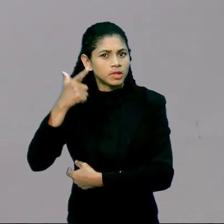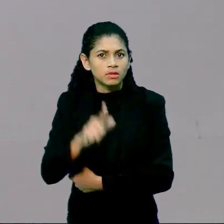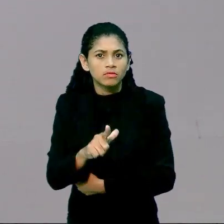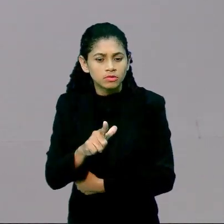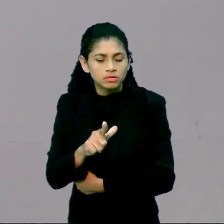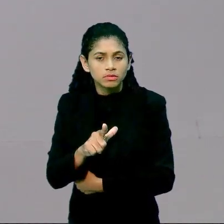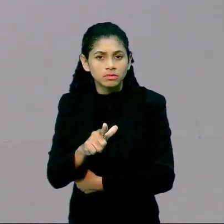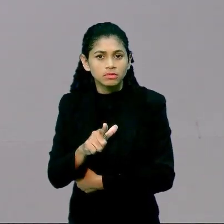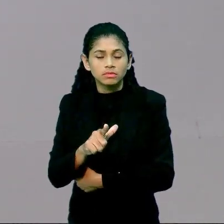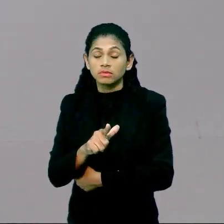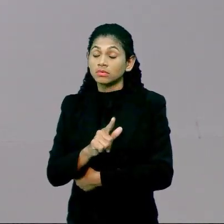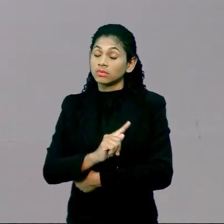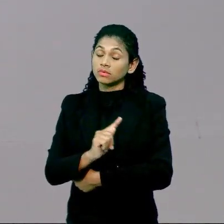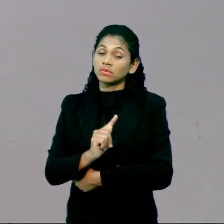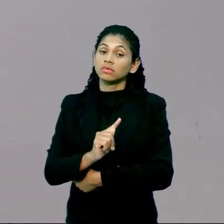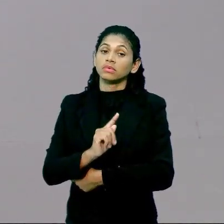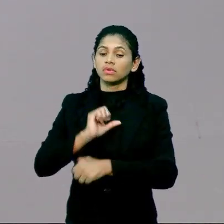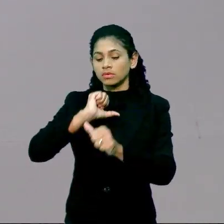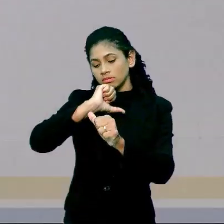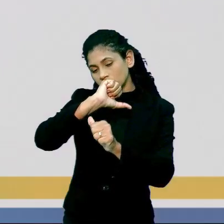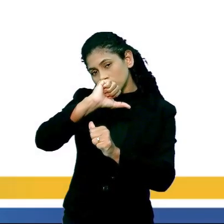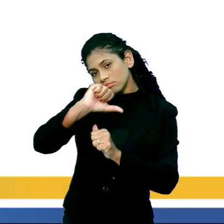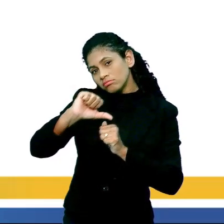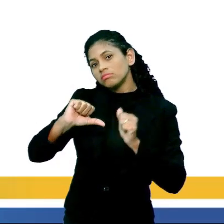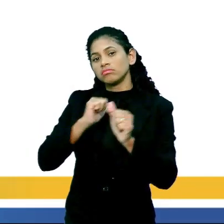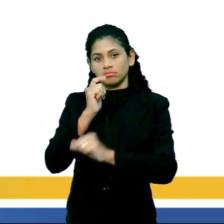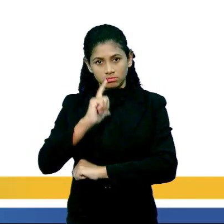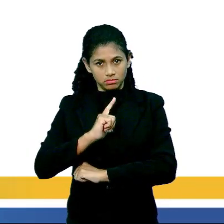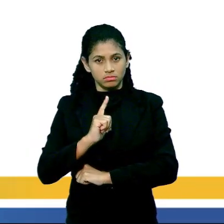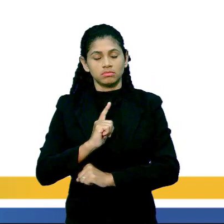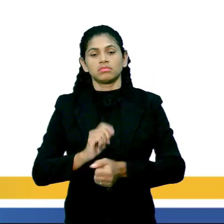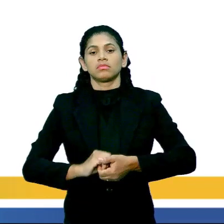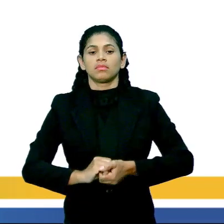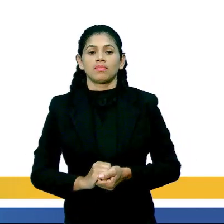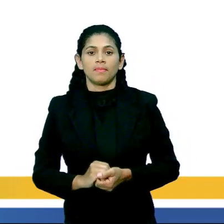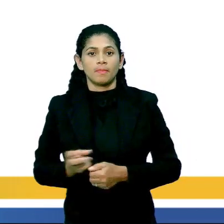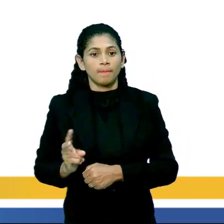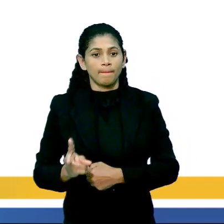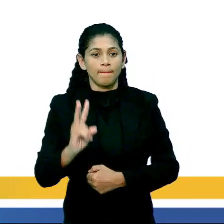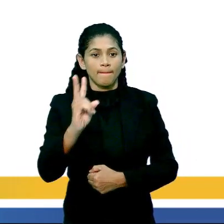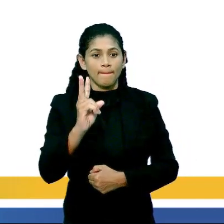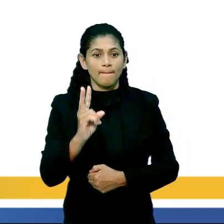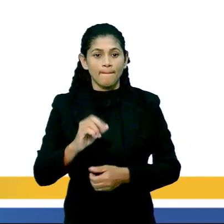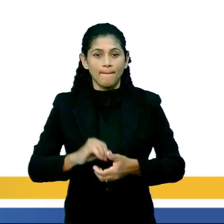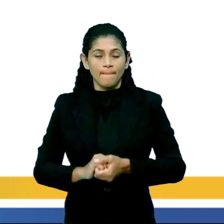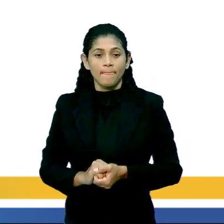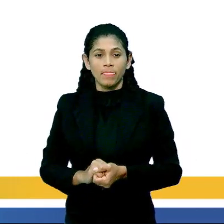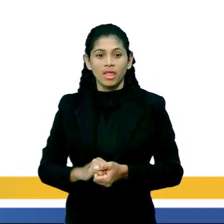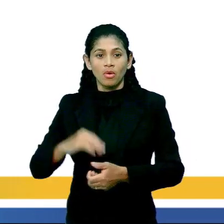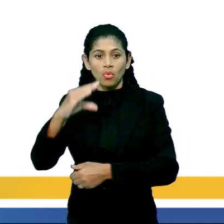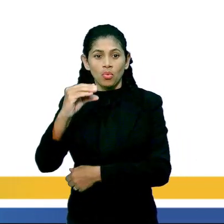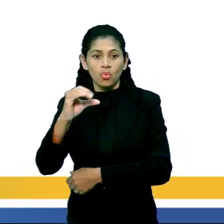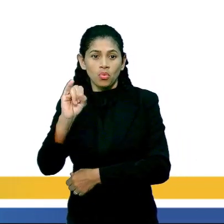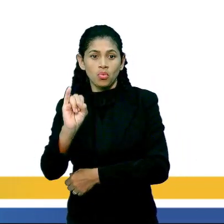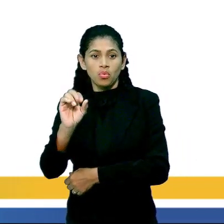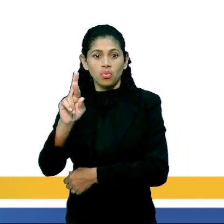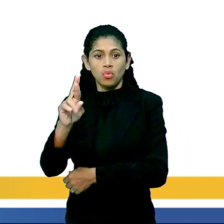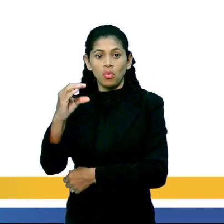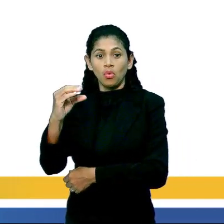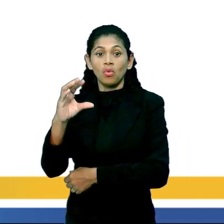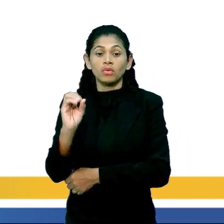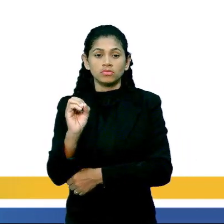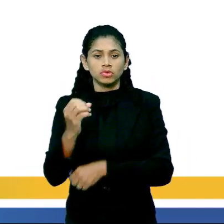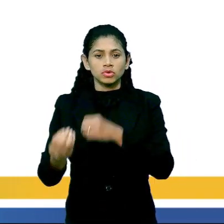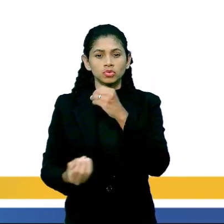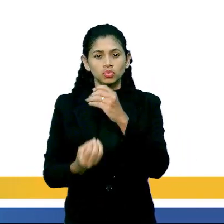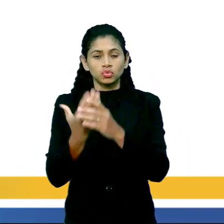nesse direcionamento do que seria esse combate, tudo bem? Então, avançando mais um pouquinho, o circo surgiu como um palco para os duelos